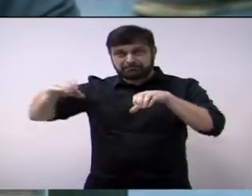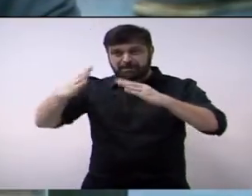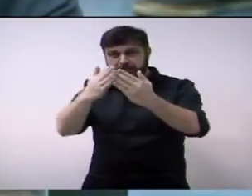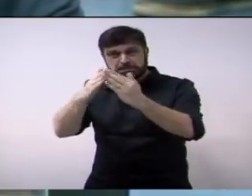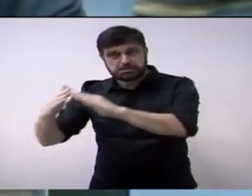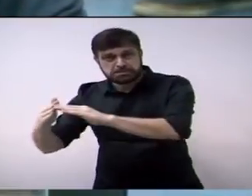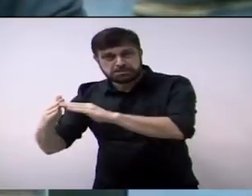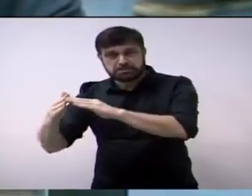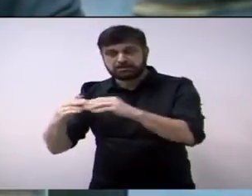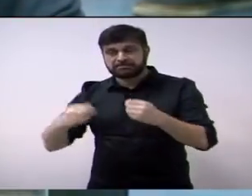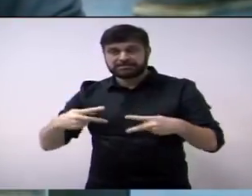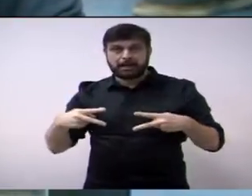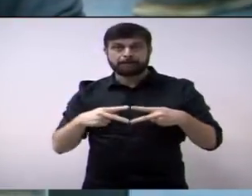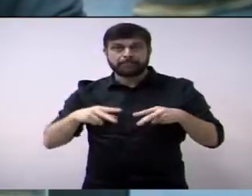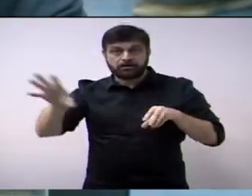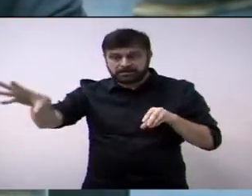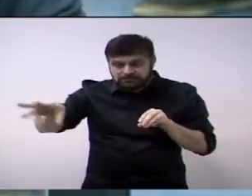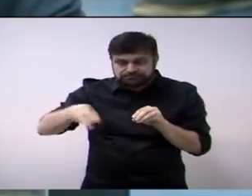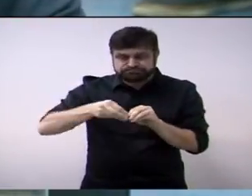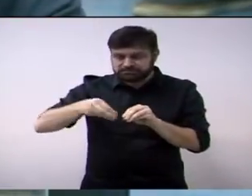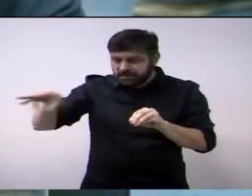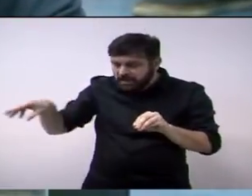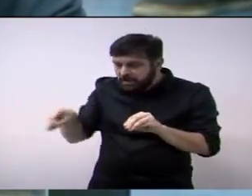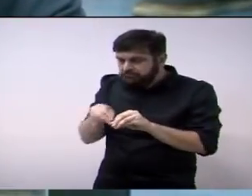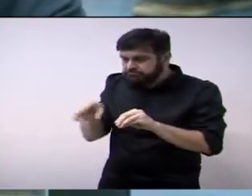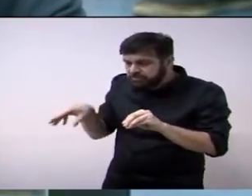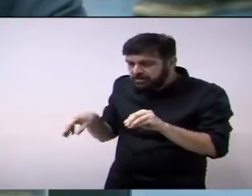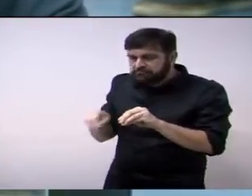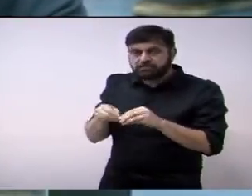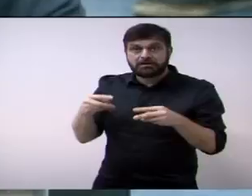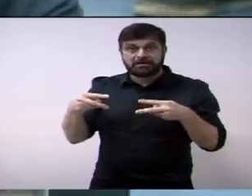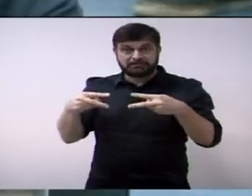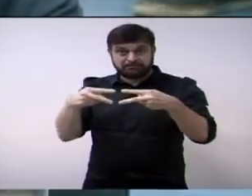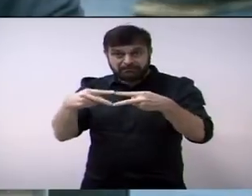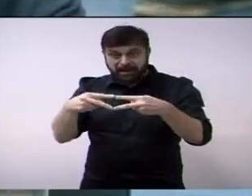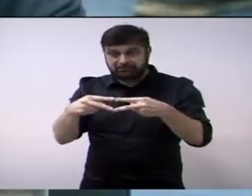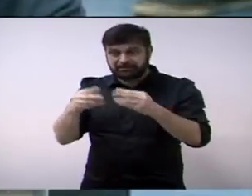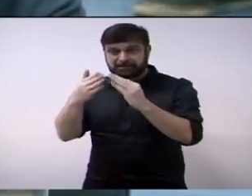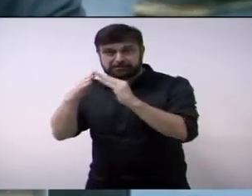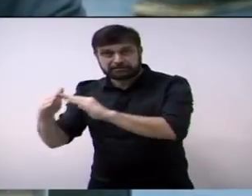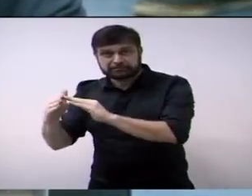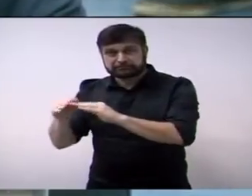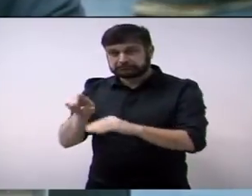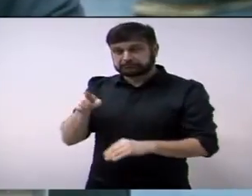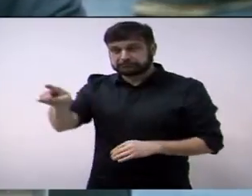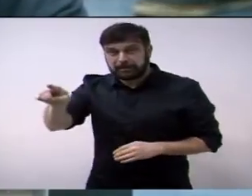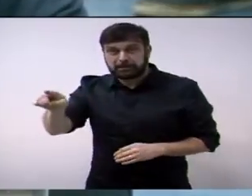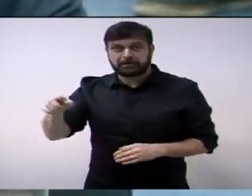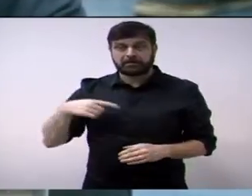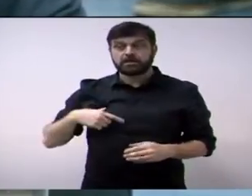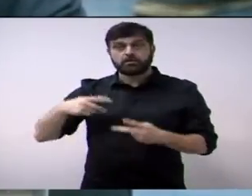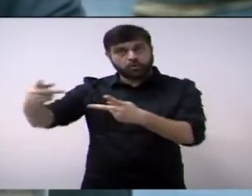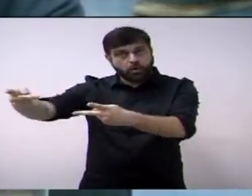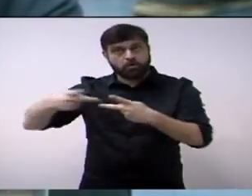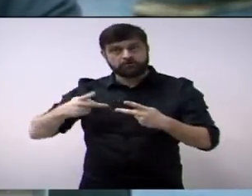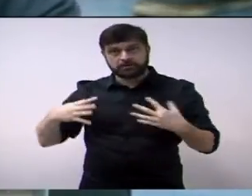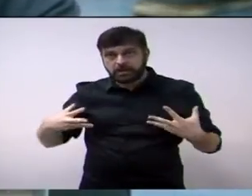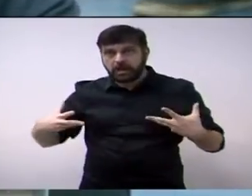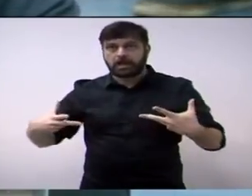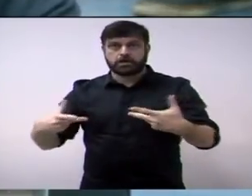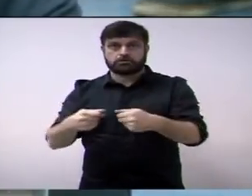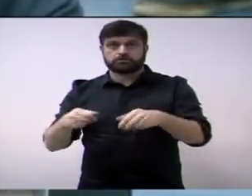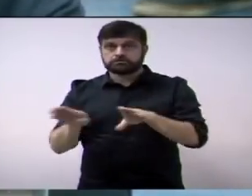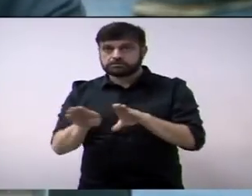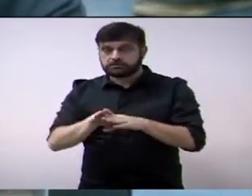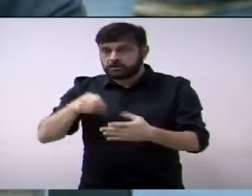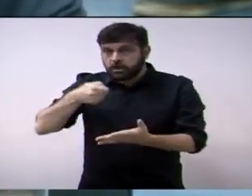Xandinho, também sobre a Sabesp, tratamos sobre isso na última sessão. Eu faço aqui o convite a todos para fazer